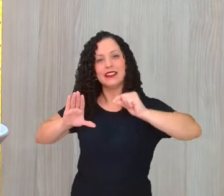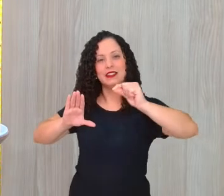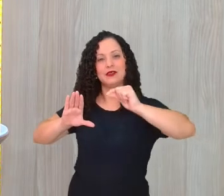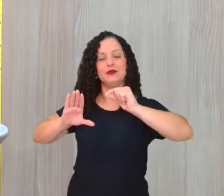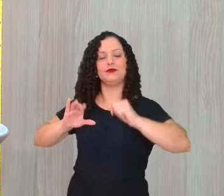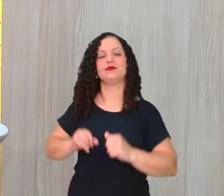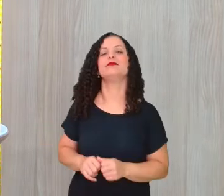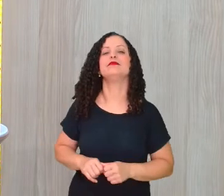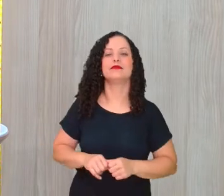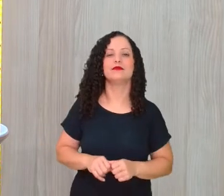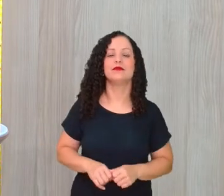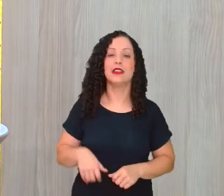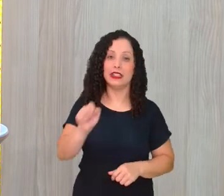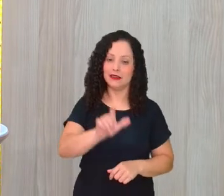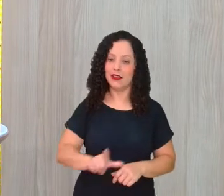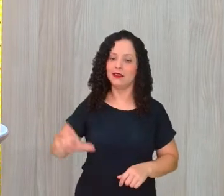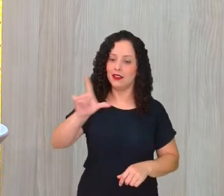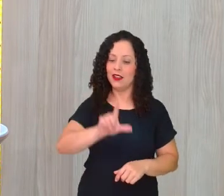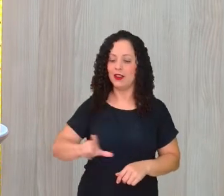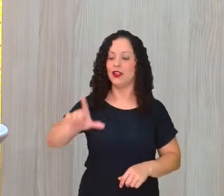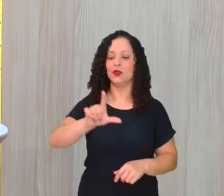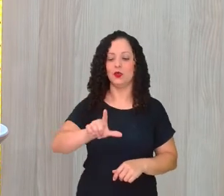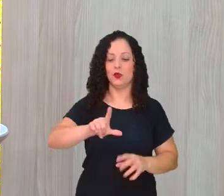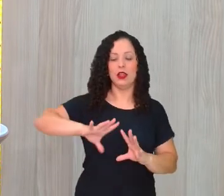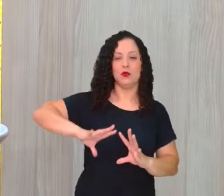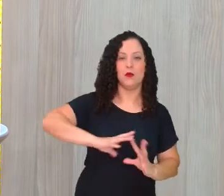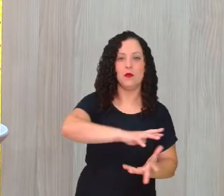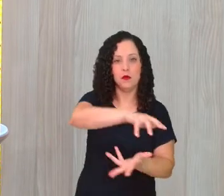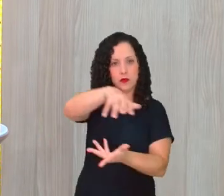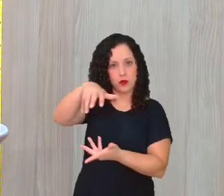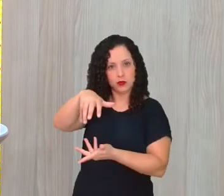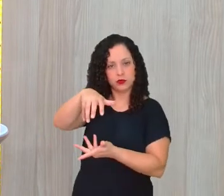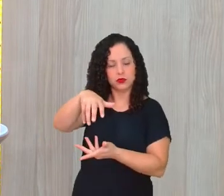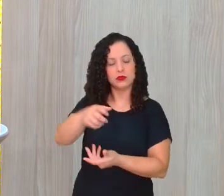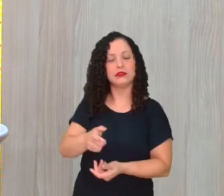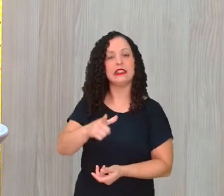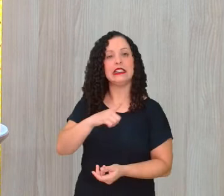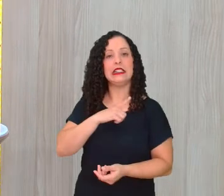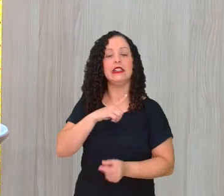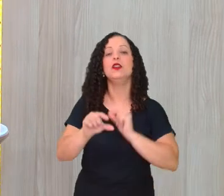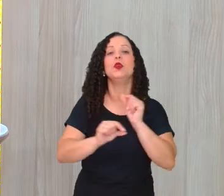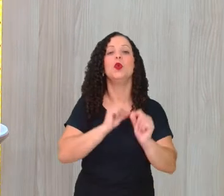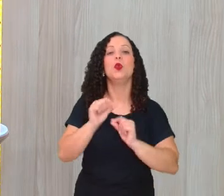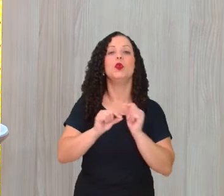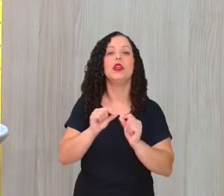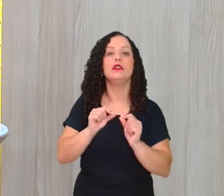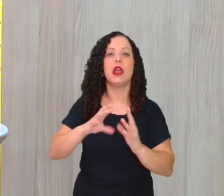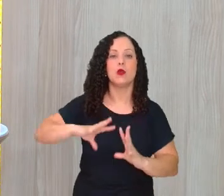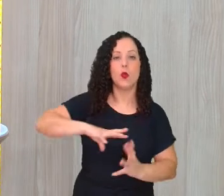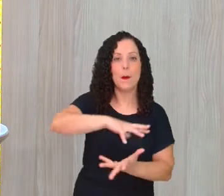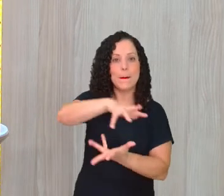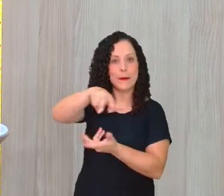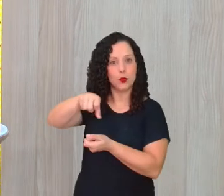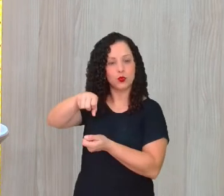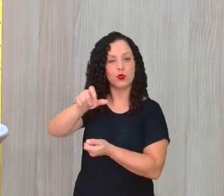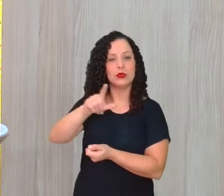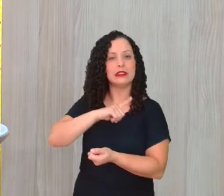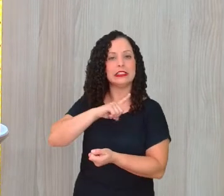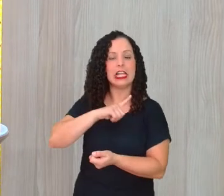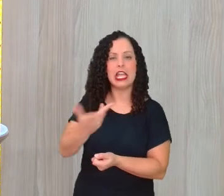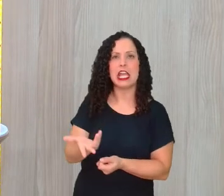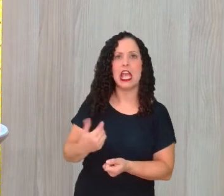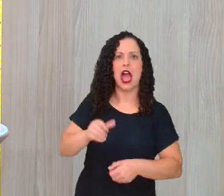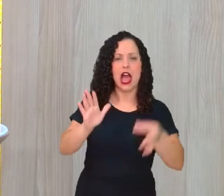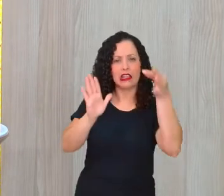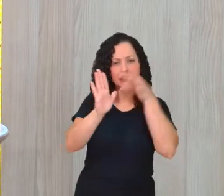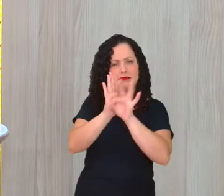muitos casos, na literatura mundial, diria, né? Algumas obras são muito mais famosas do que o próprio autor. Sim. Né? E aí é